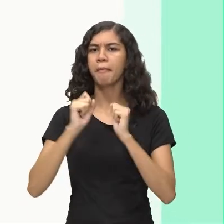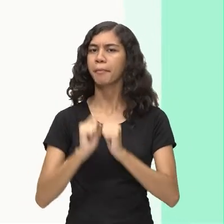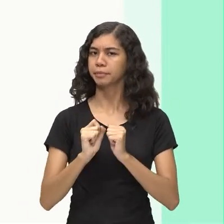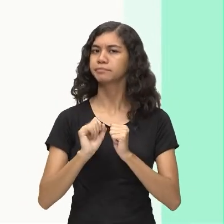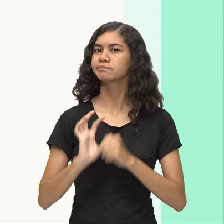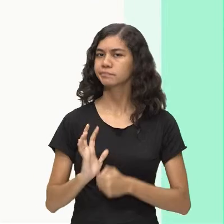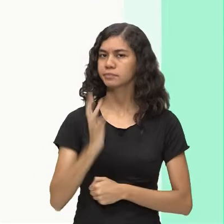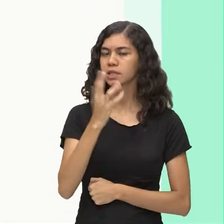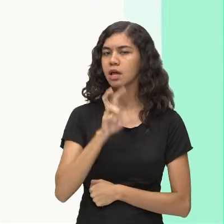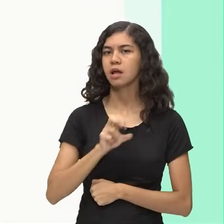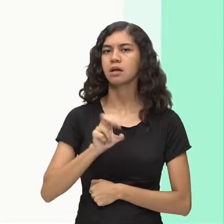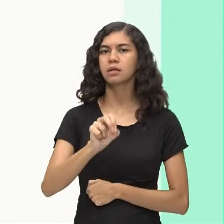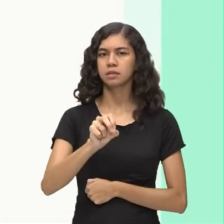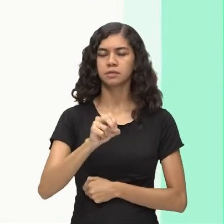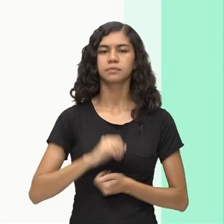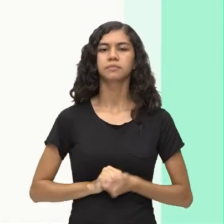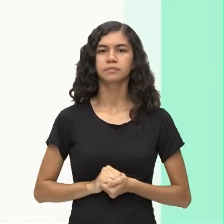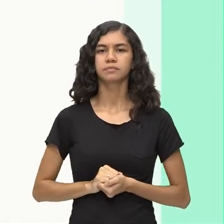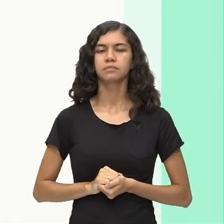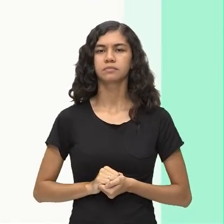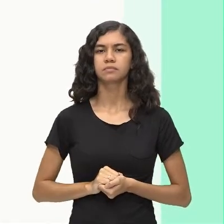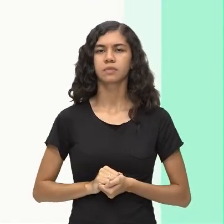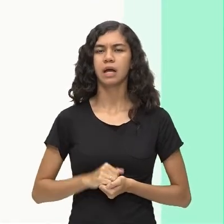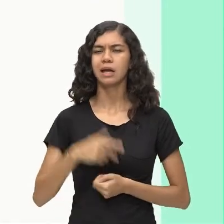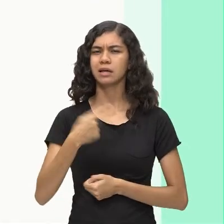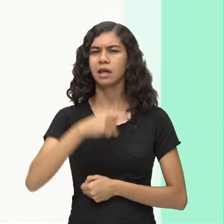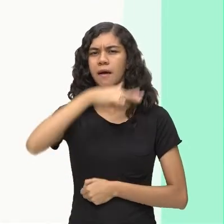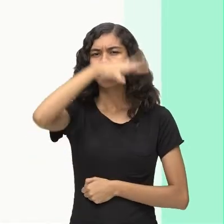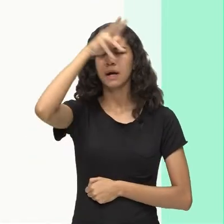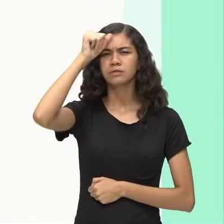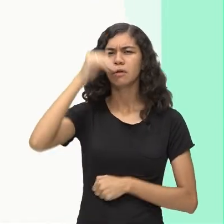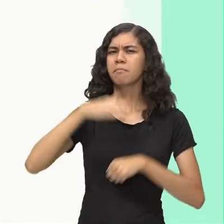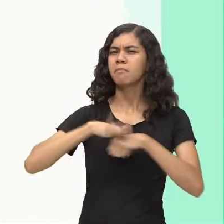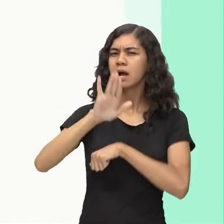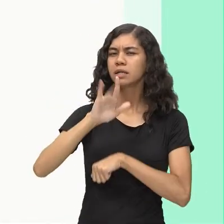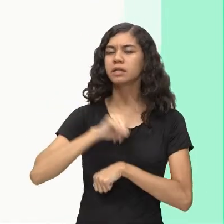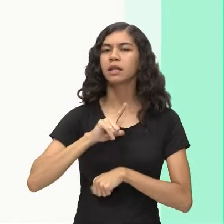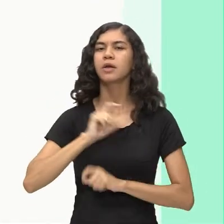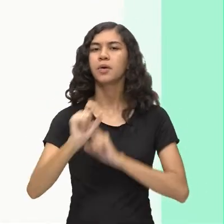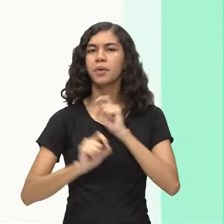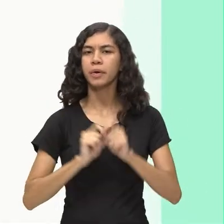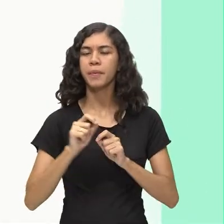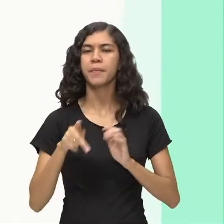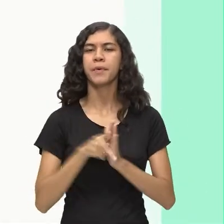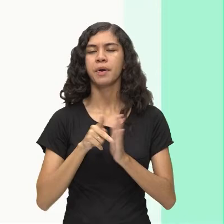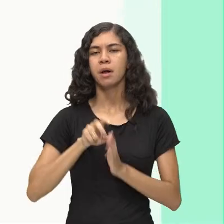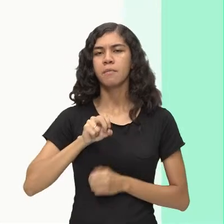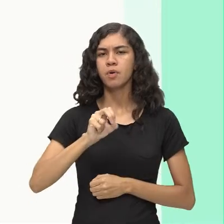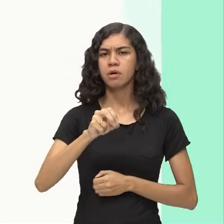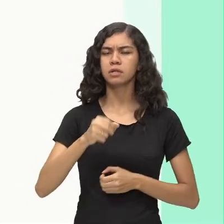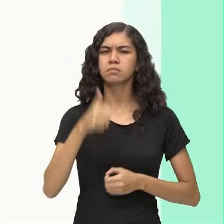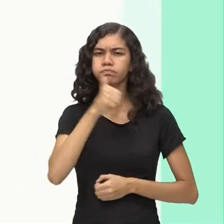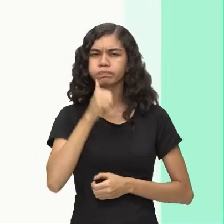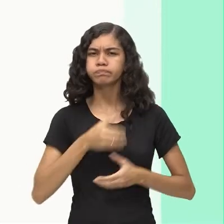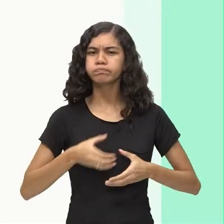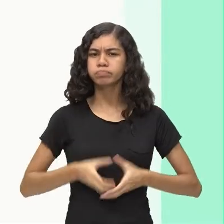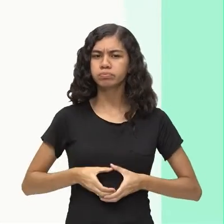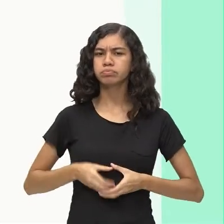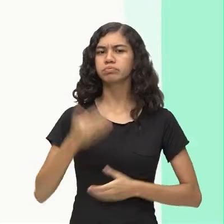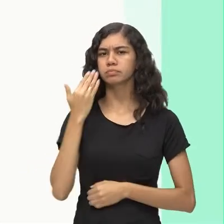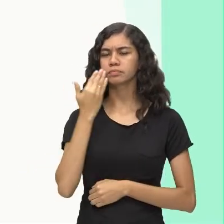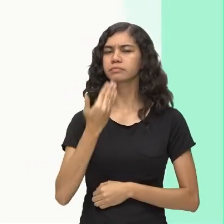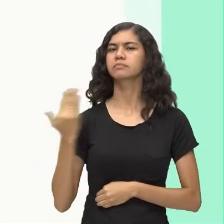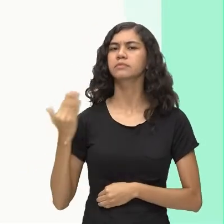né? E aí destes, o mais comum no Amazonas vai ser o câncer do colo do útero, como a gente observa aí no nosso mapinha, né? Que já